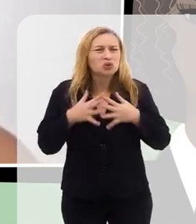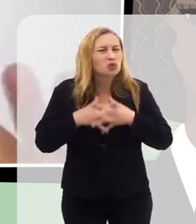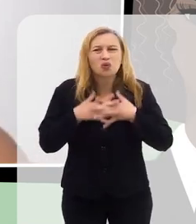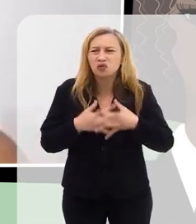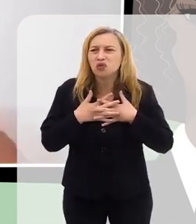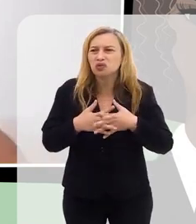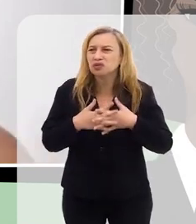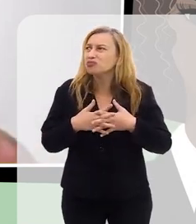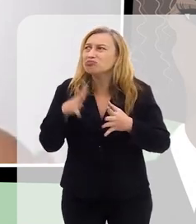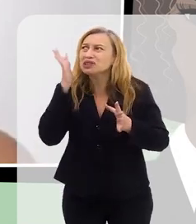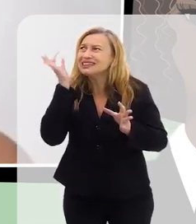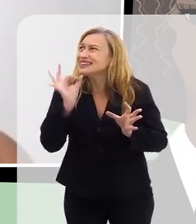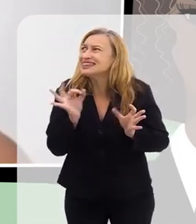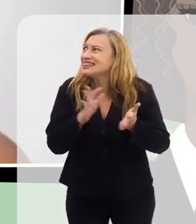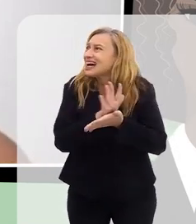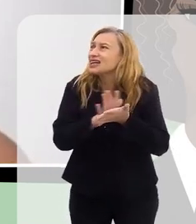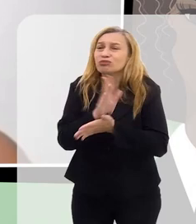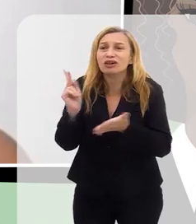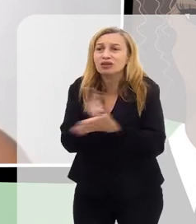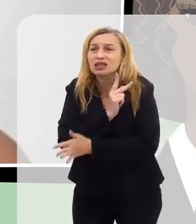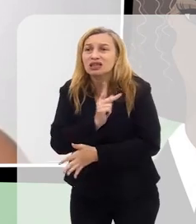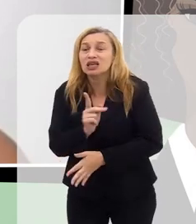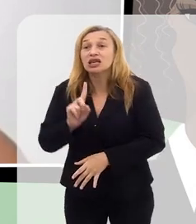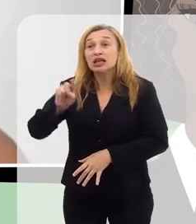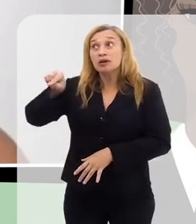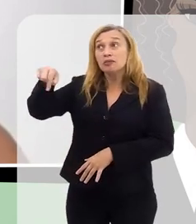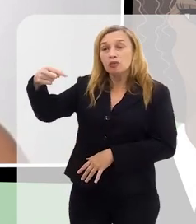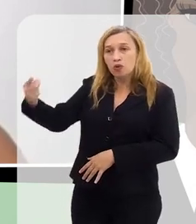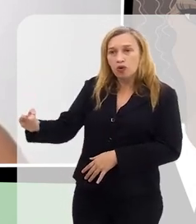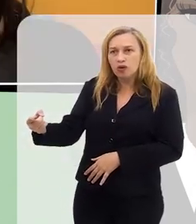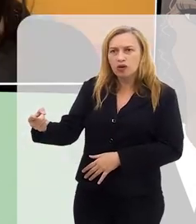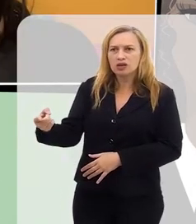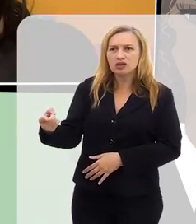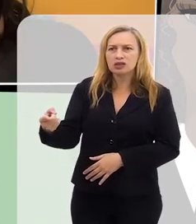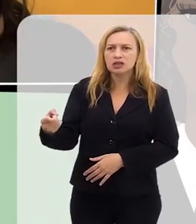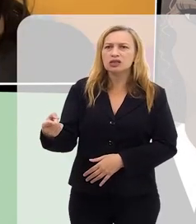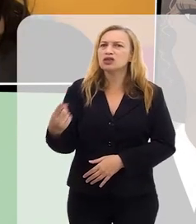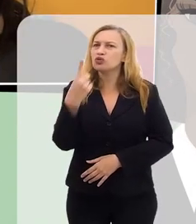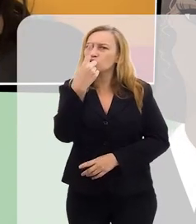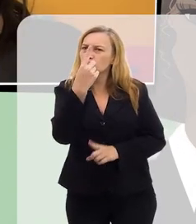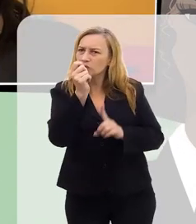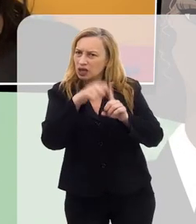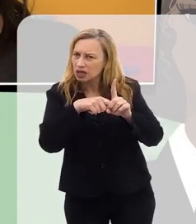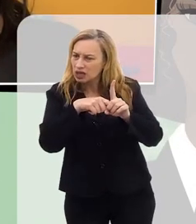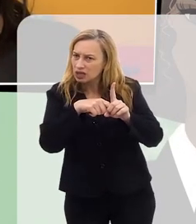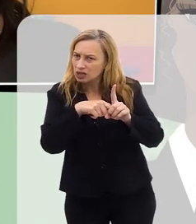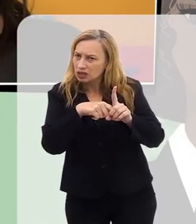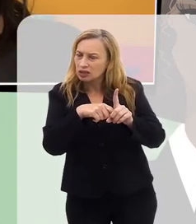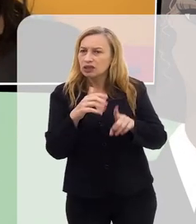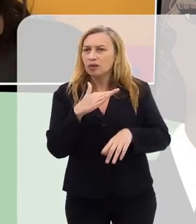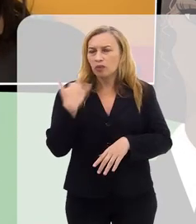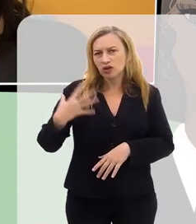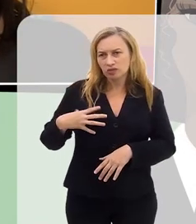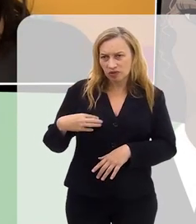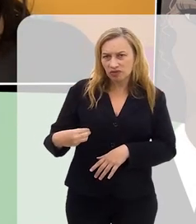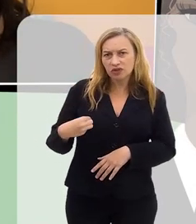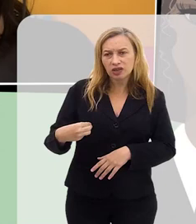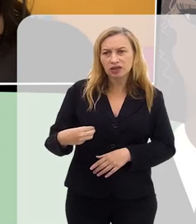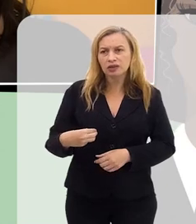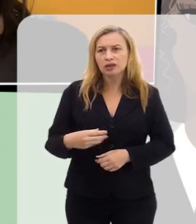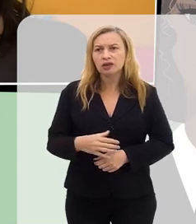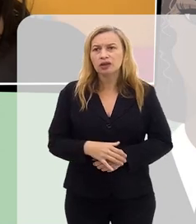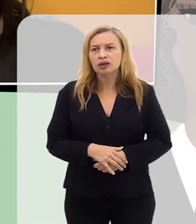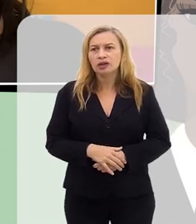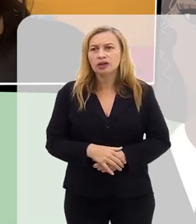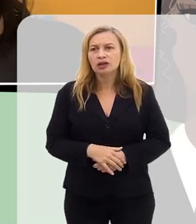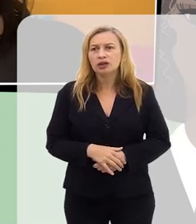de muita confusão. Eu não tinha conseguido entender o que estava acontecendo. Eu fui entender mais ou menos após um mês do falecimento da minha filha, do